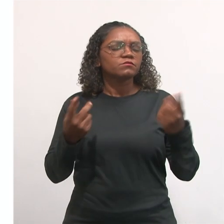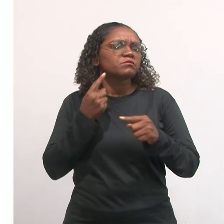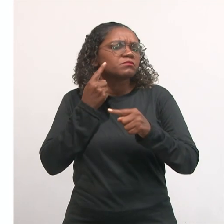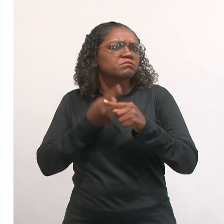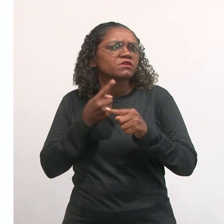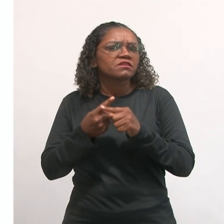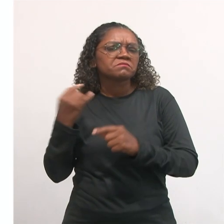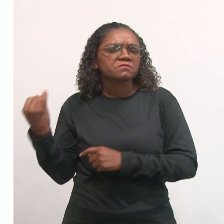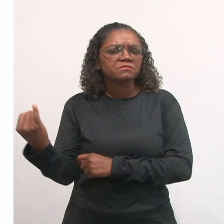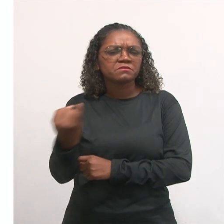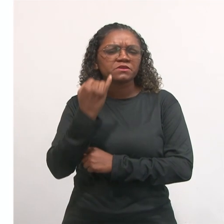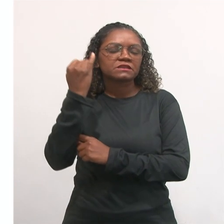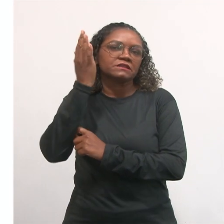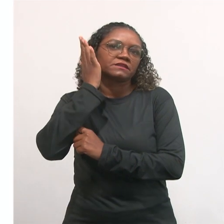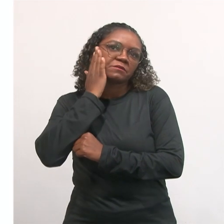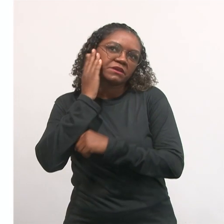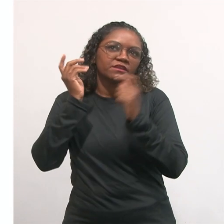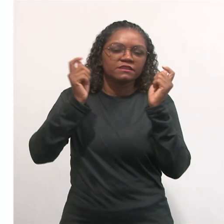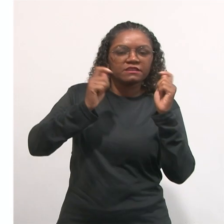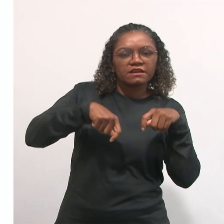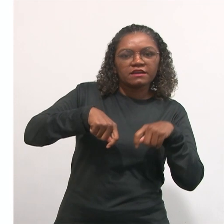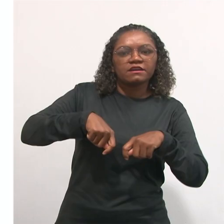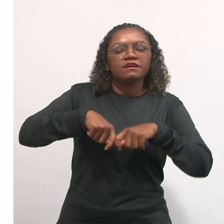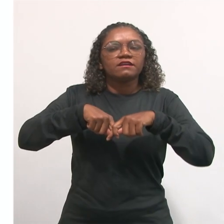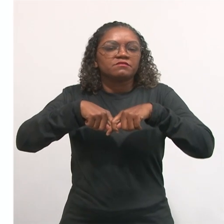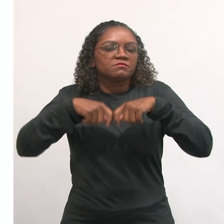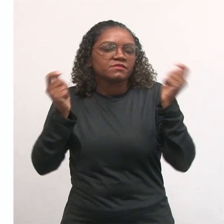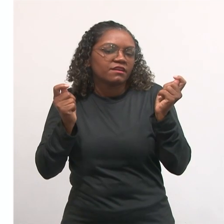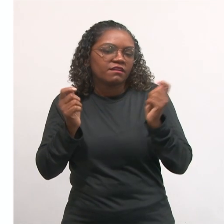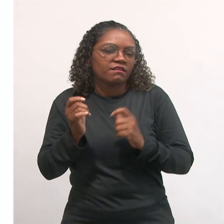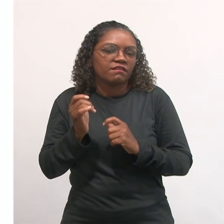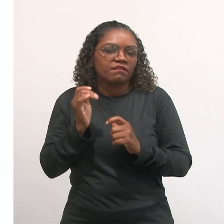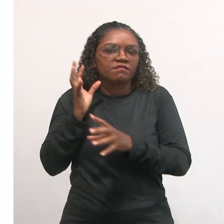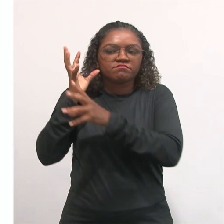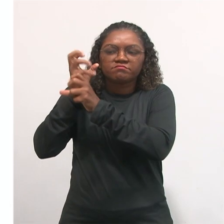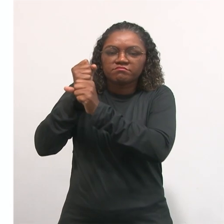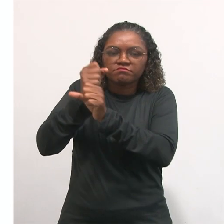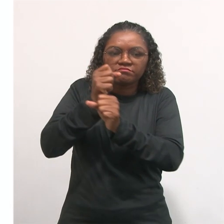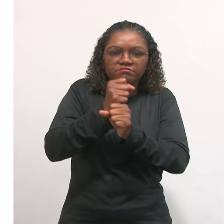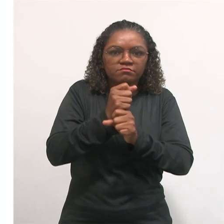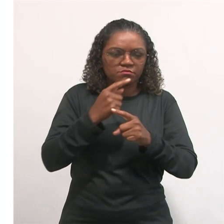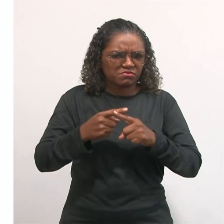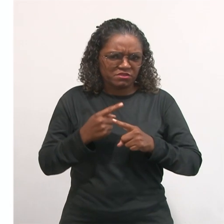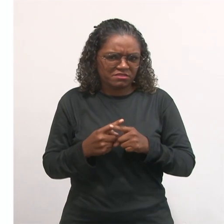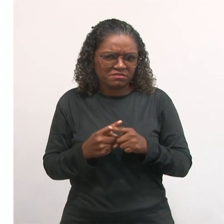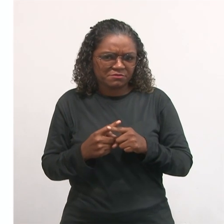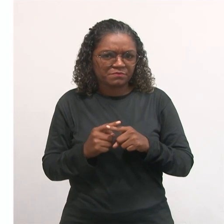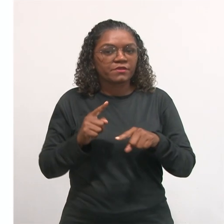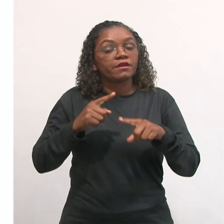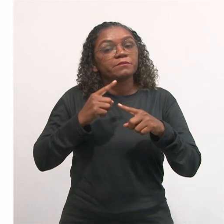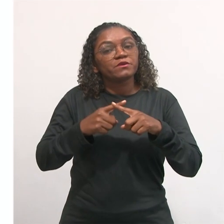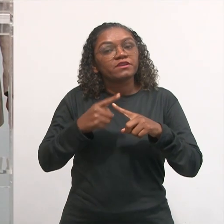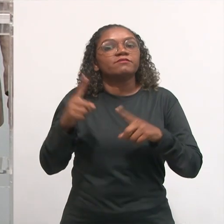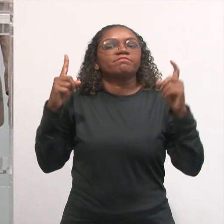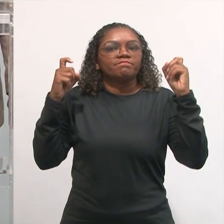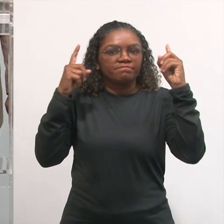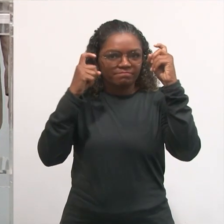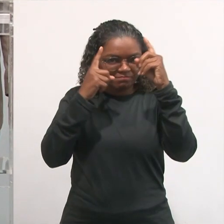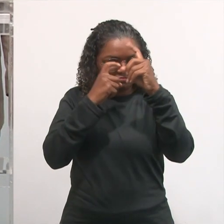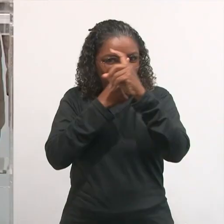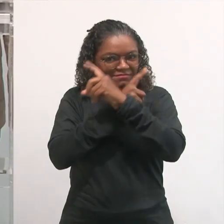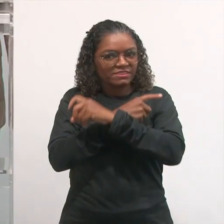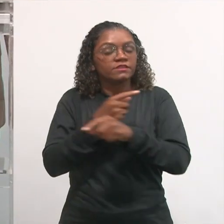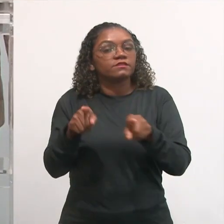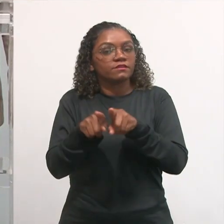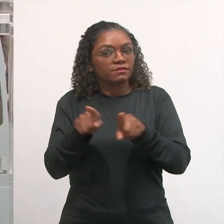a gente saber se é possível ou não coletar todos da amostra? Porque, né, como eu estava falando, é muito difícil, é muito